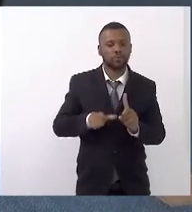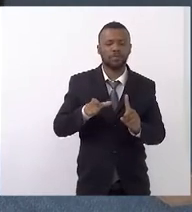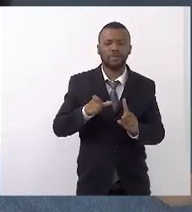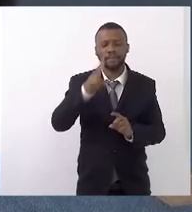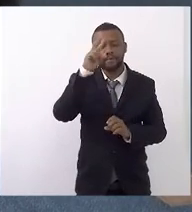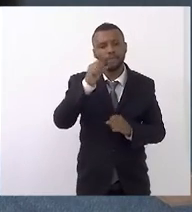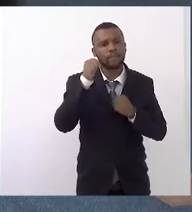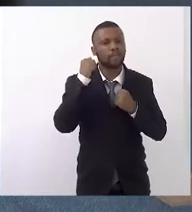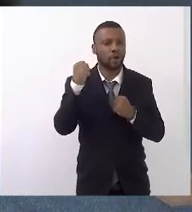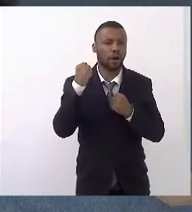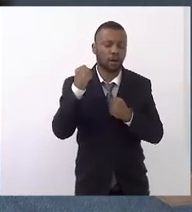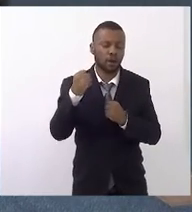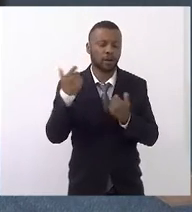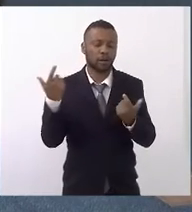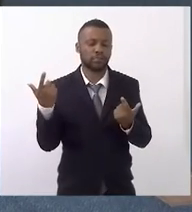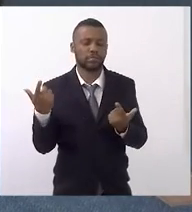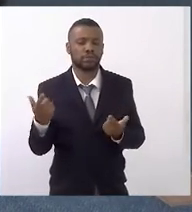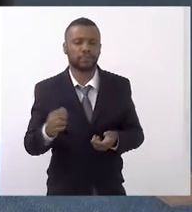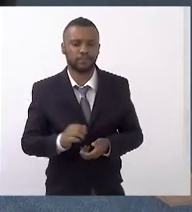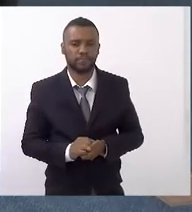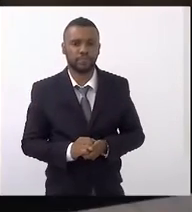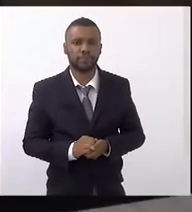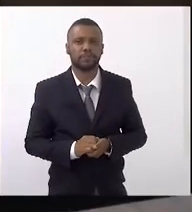forte. Porque ninguém